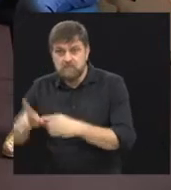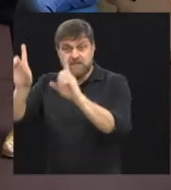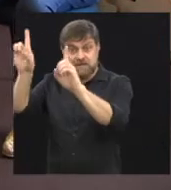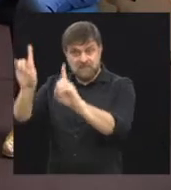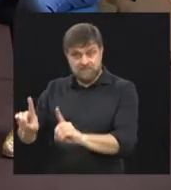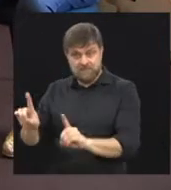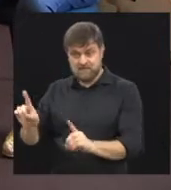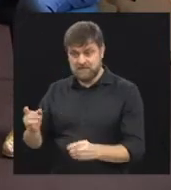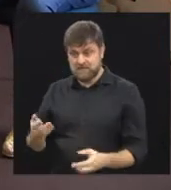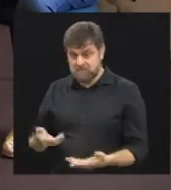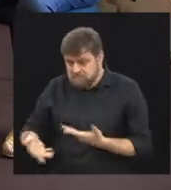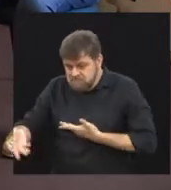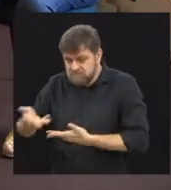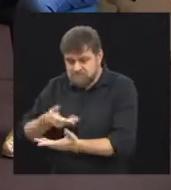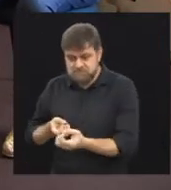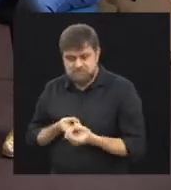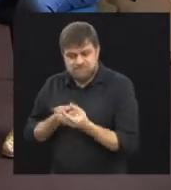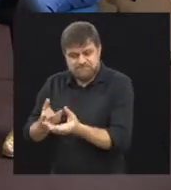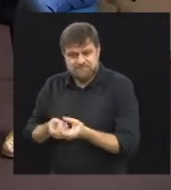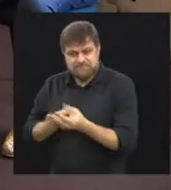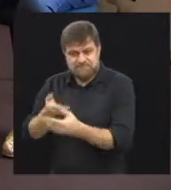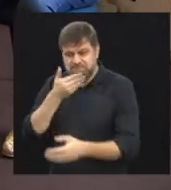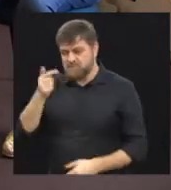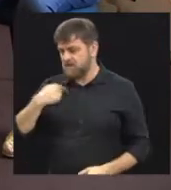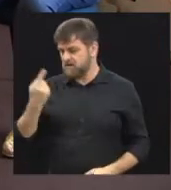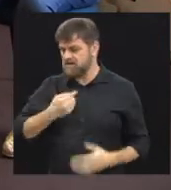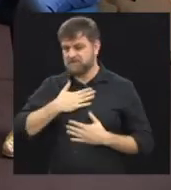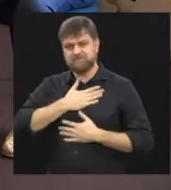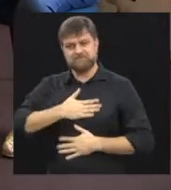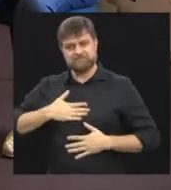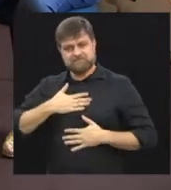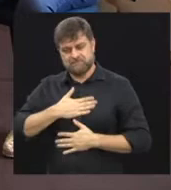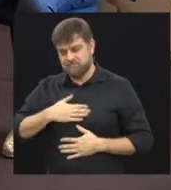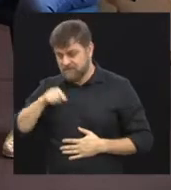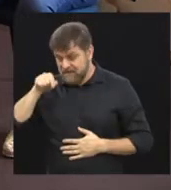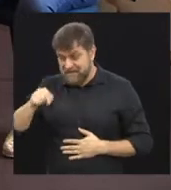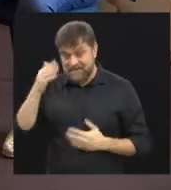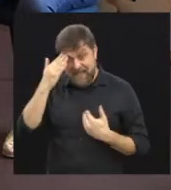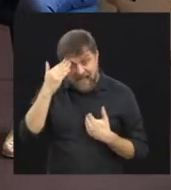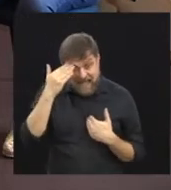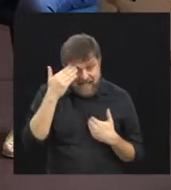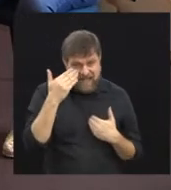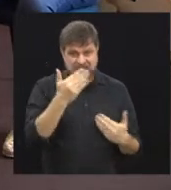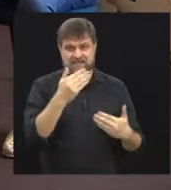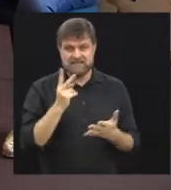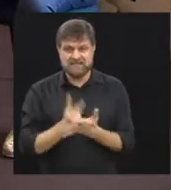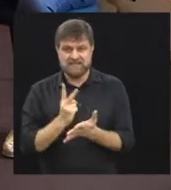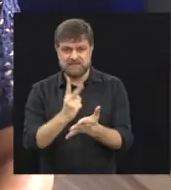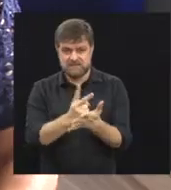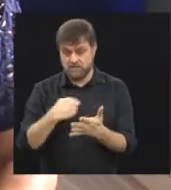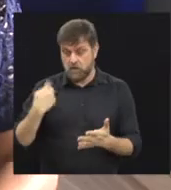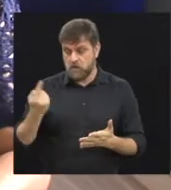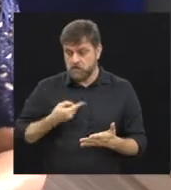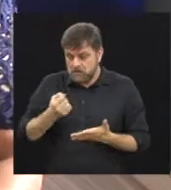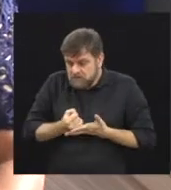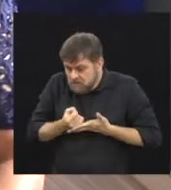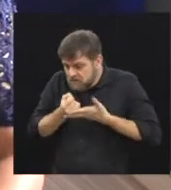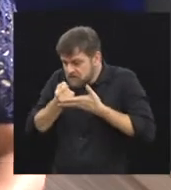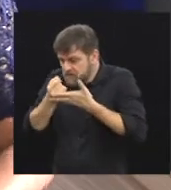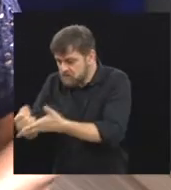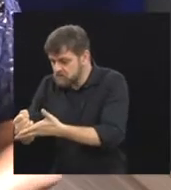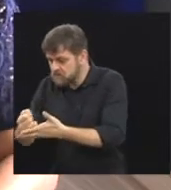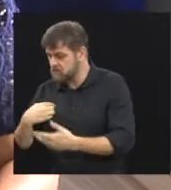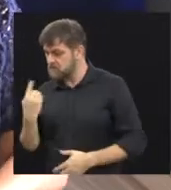o melhor para as pessoas e nos engrandece na forma de agradecimento, no sentido de